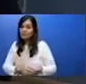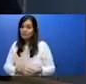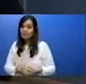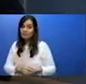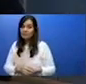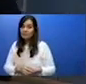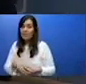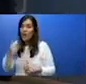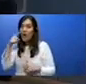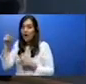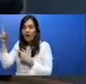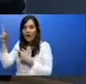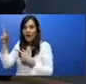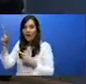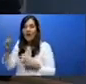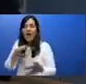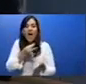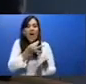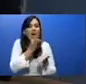Café,